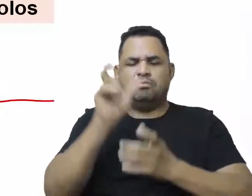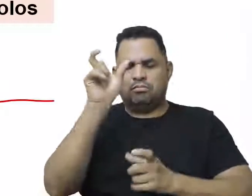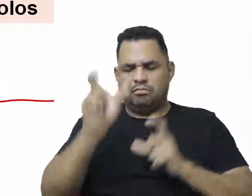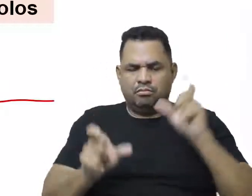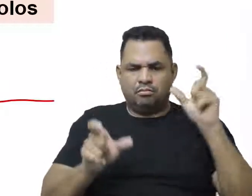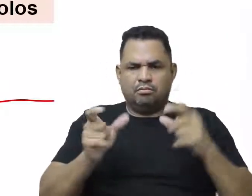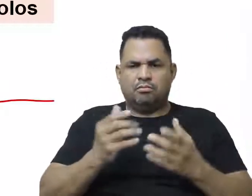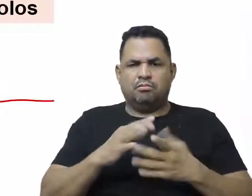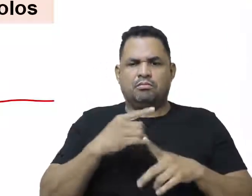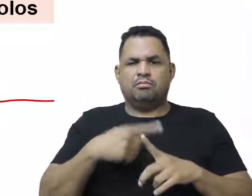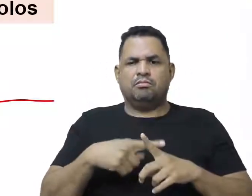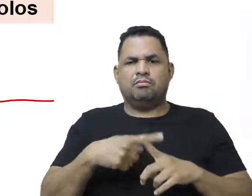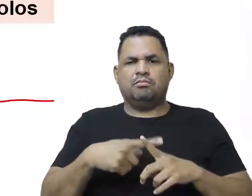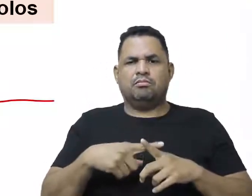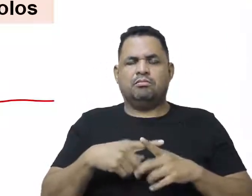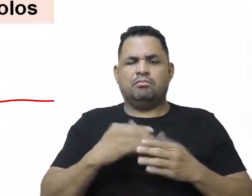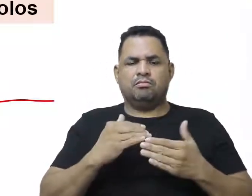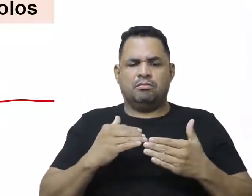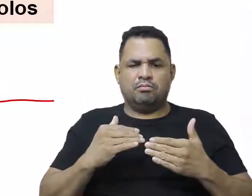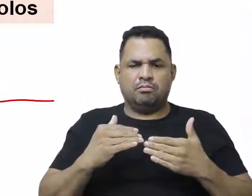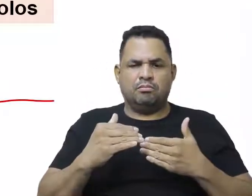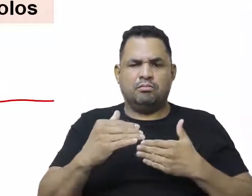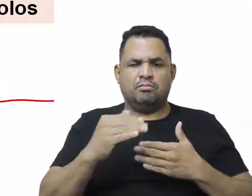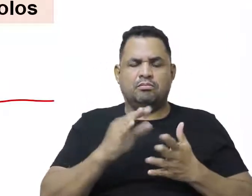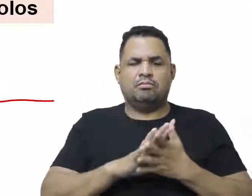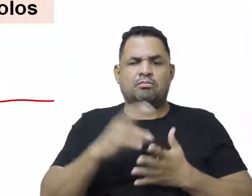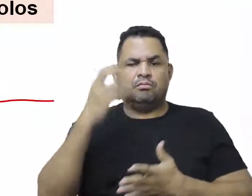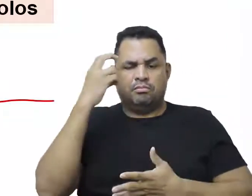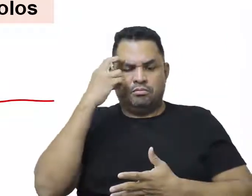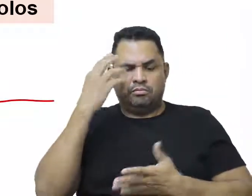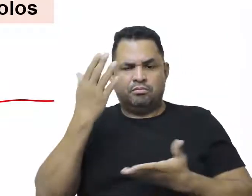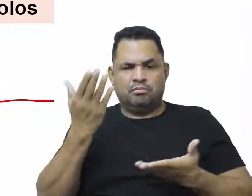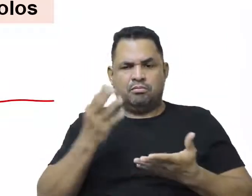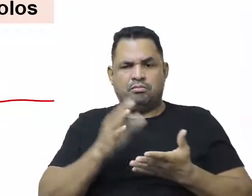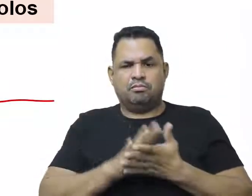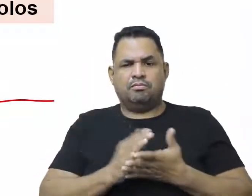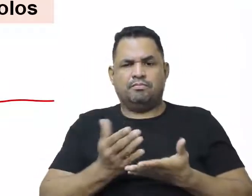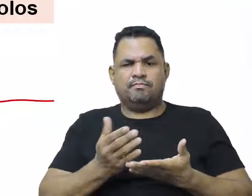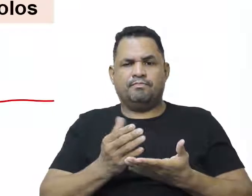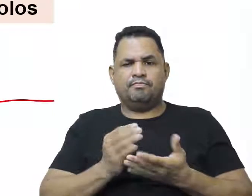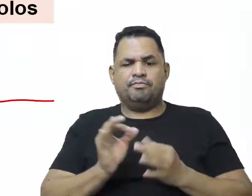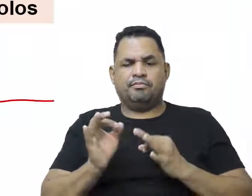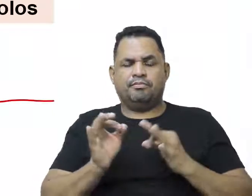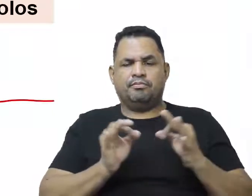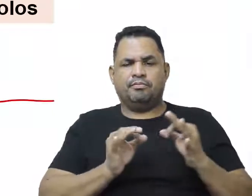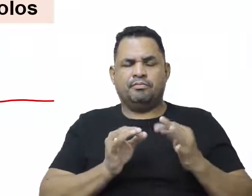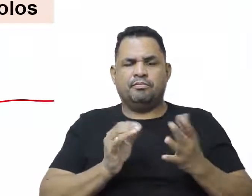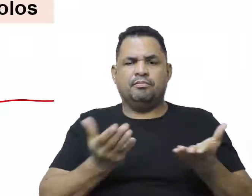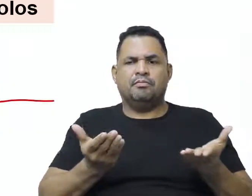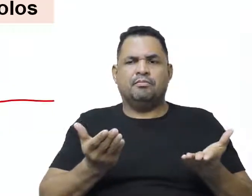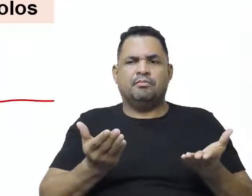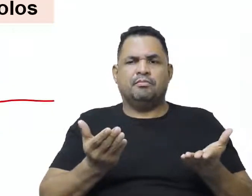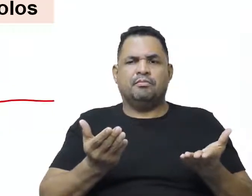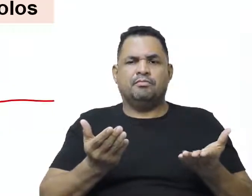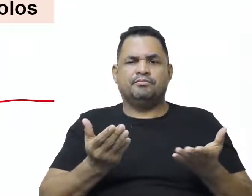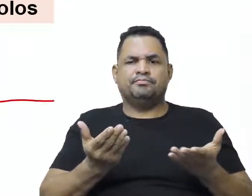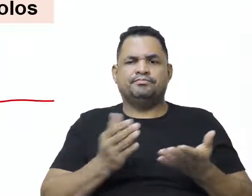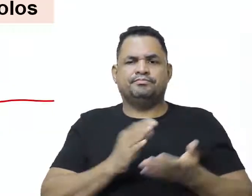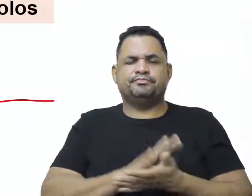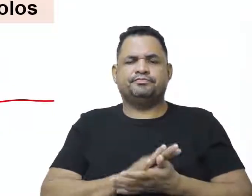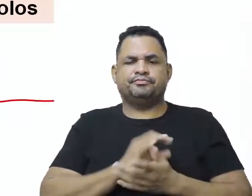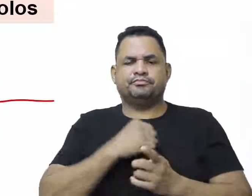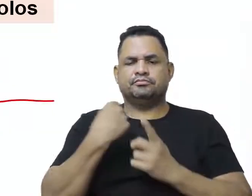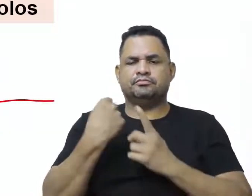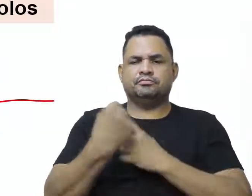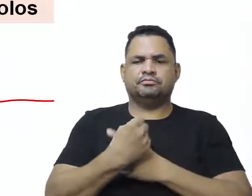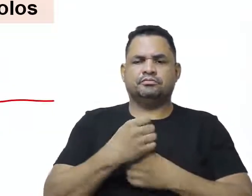indivíduos porque é a partir da cultura é que ele vai se portar né perante aí